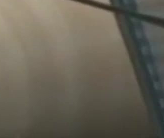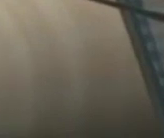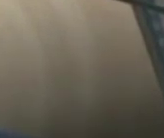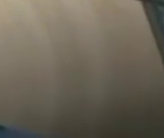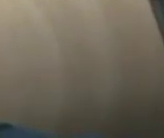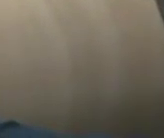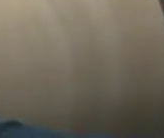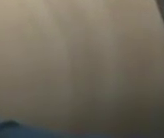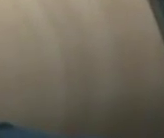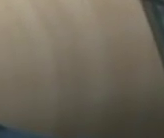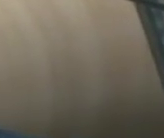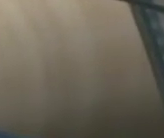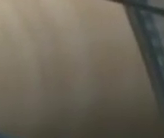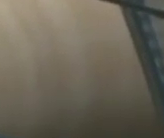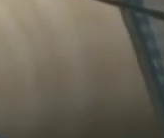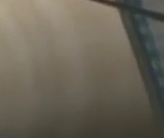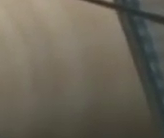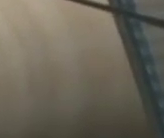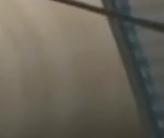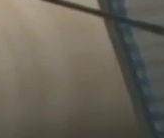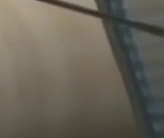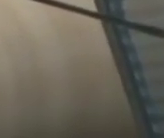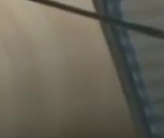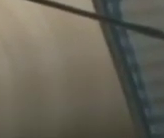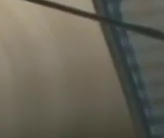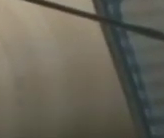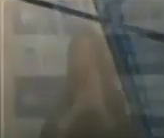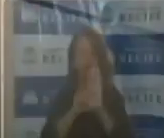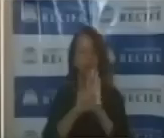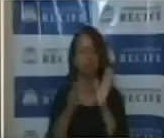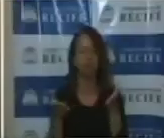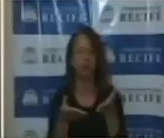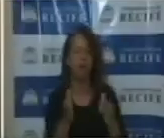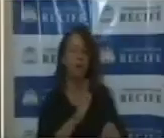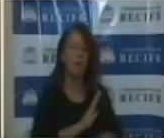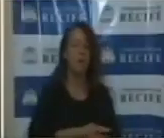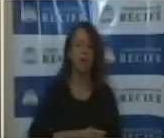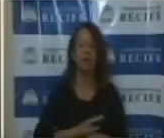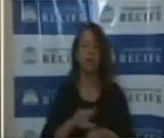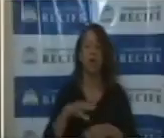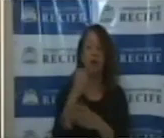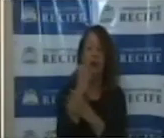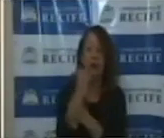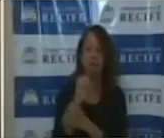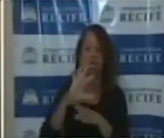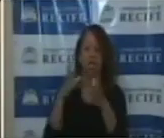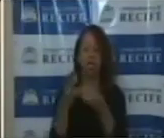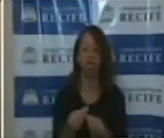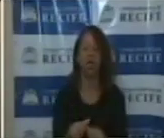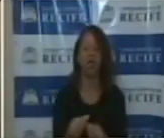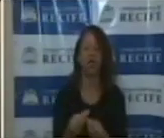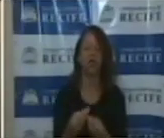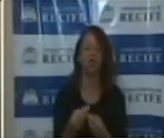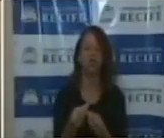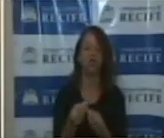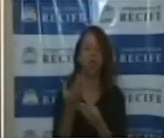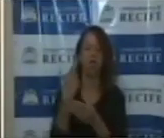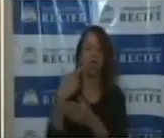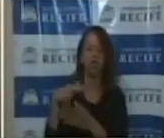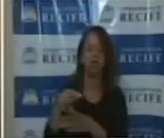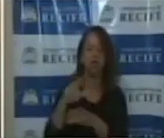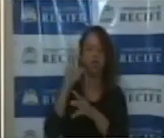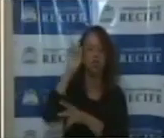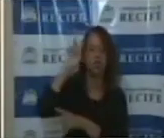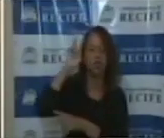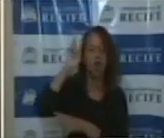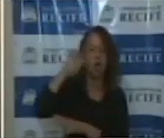nesta casa e iremos votar em plenário, espero que brevemente, que garante que qualquer tipo de revisionismo histórico, retirada